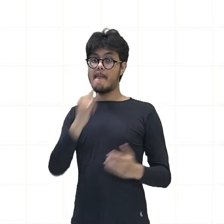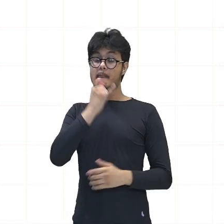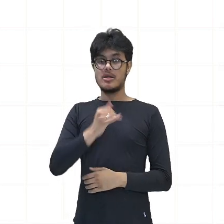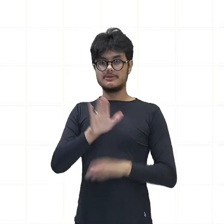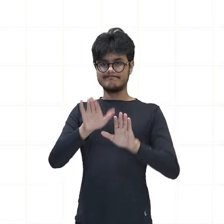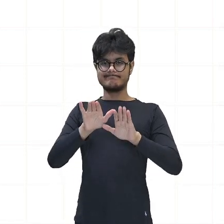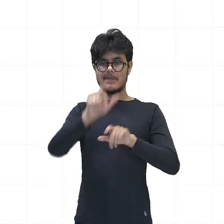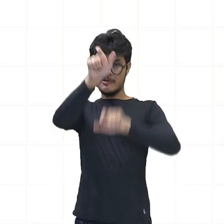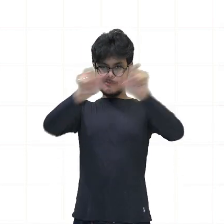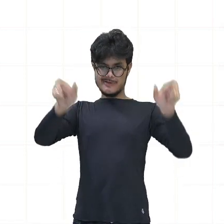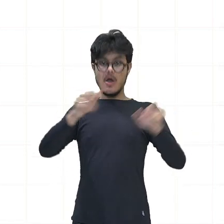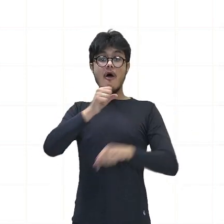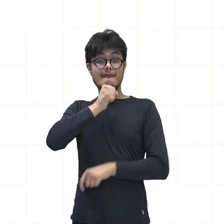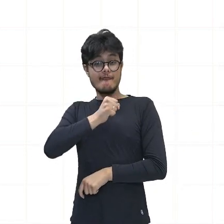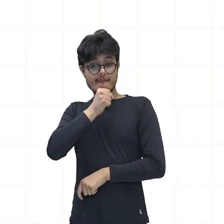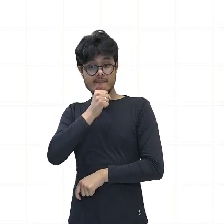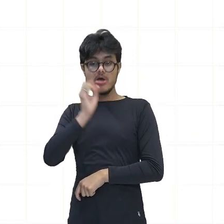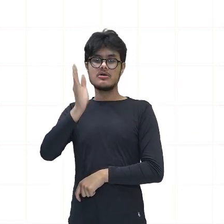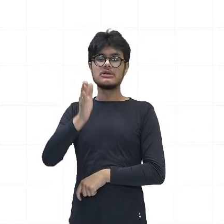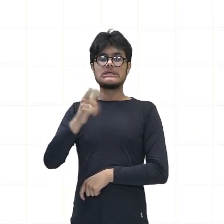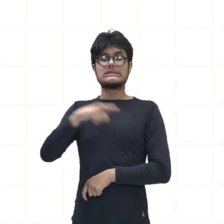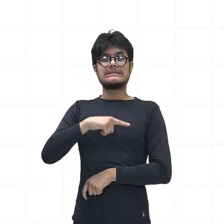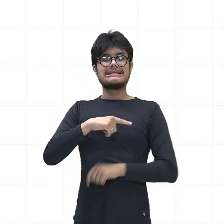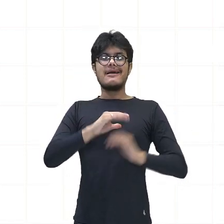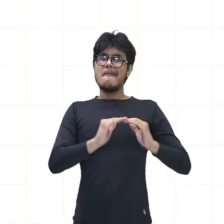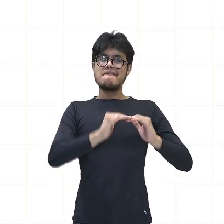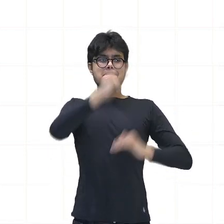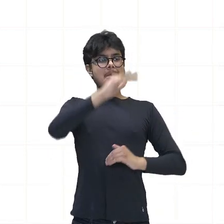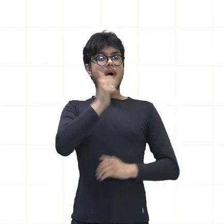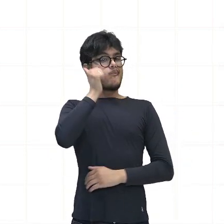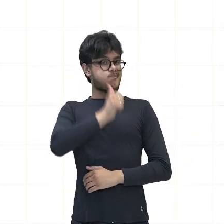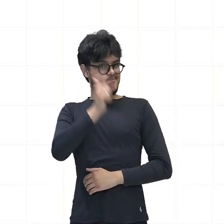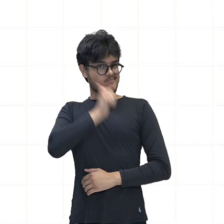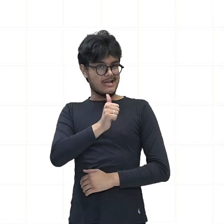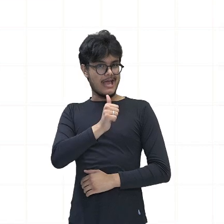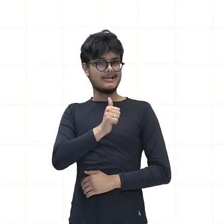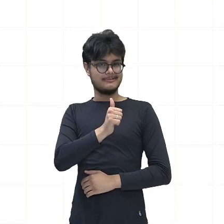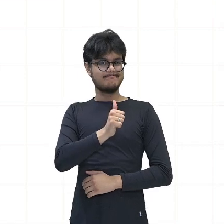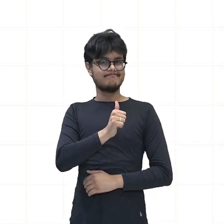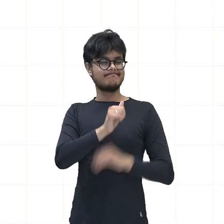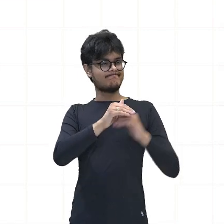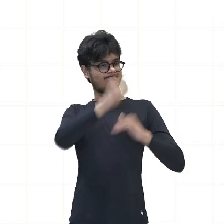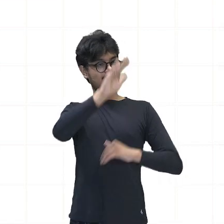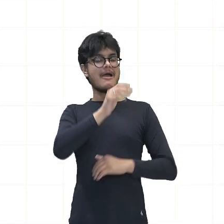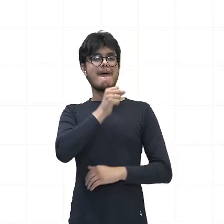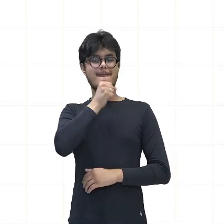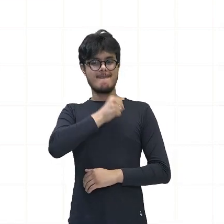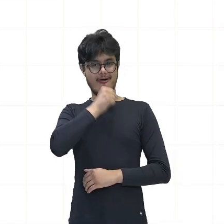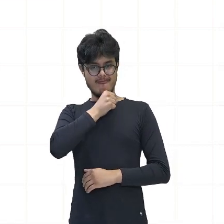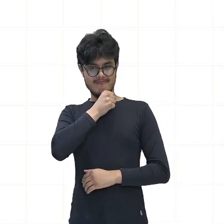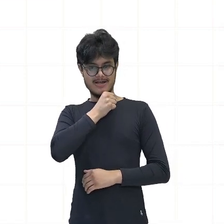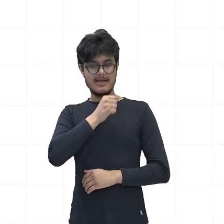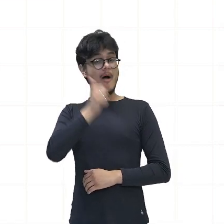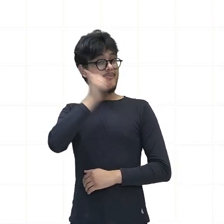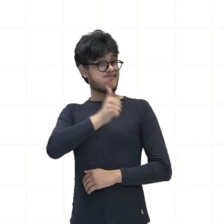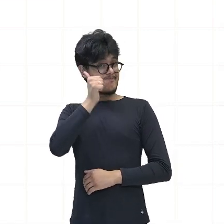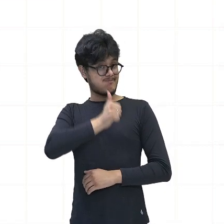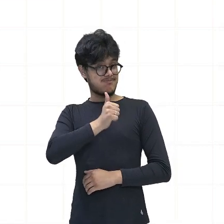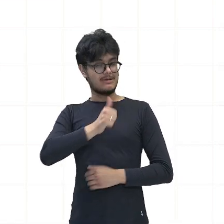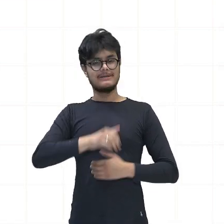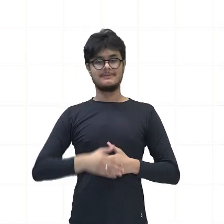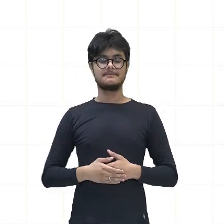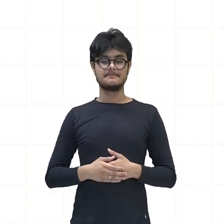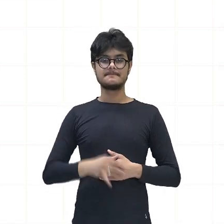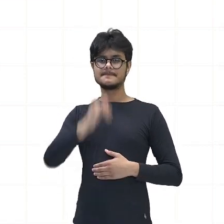idosa, né, entre os idosos, há mais mulheres do que homens entre essas pessoas idosas. E aí a gente dá uma olhada